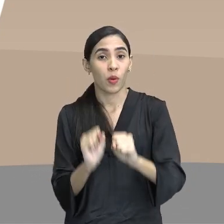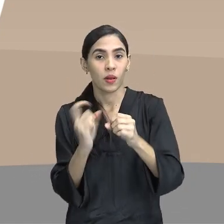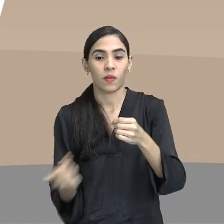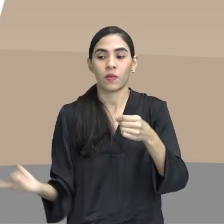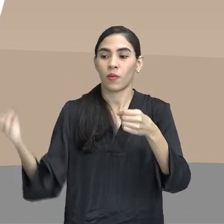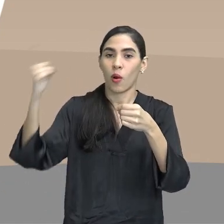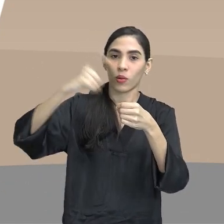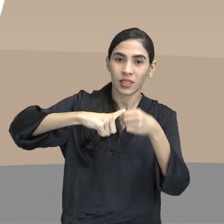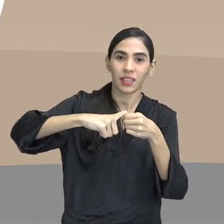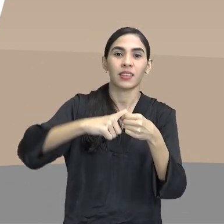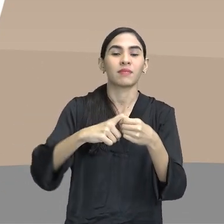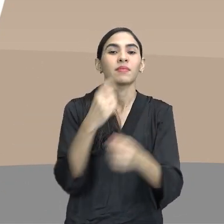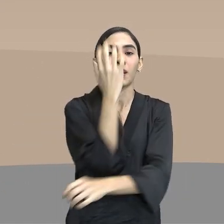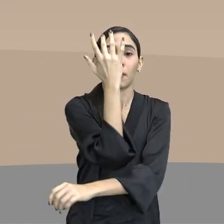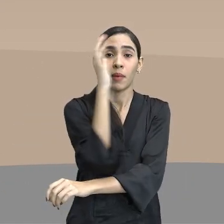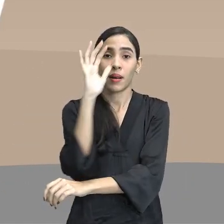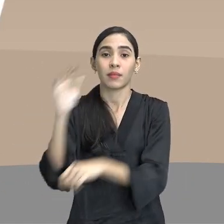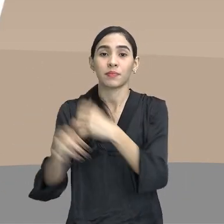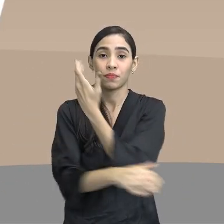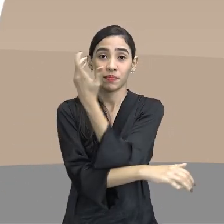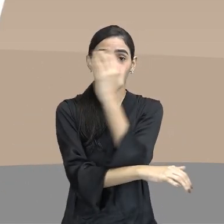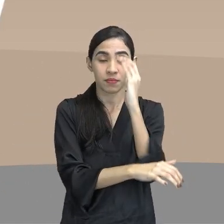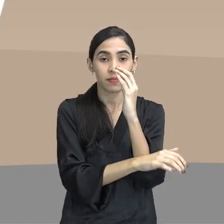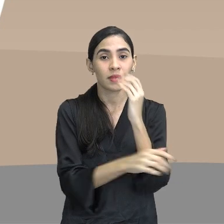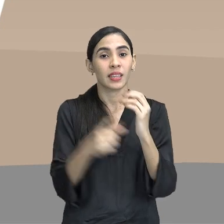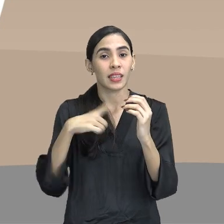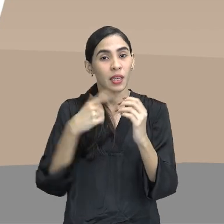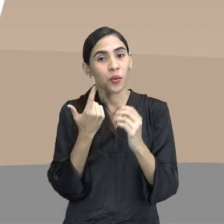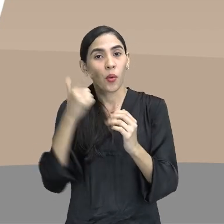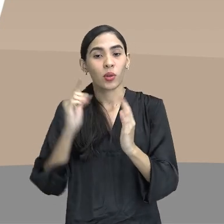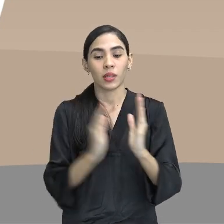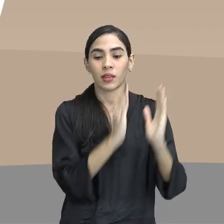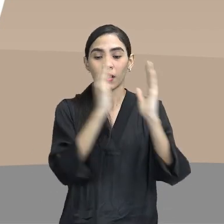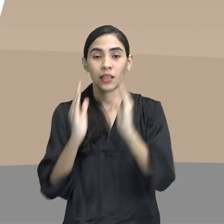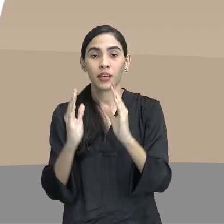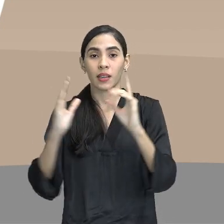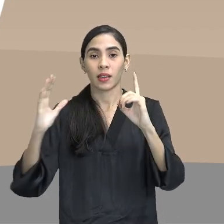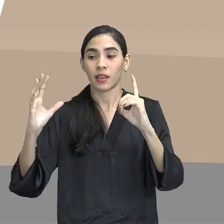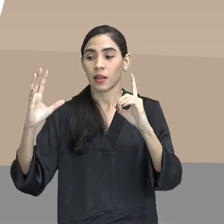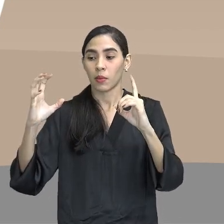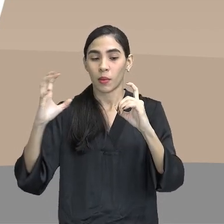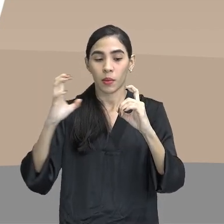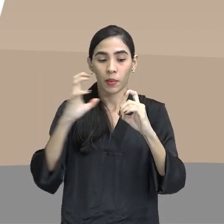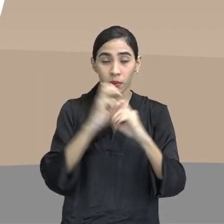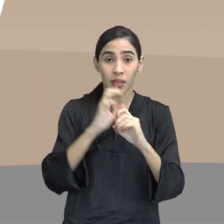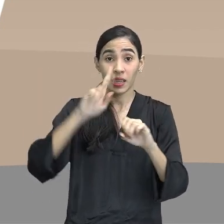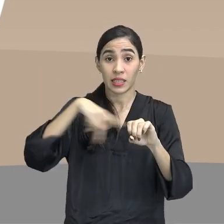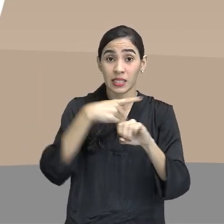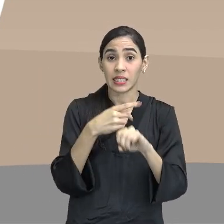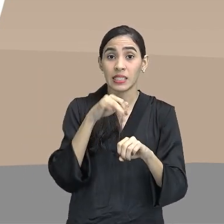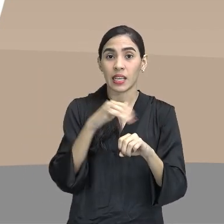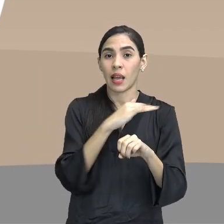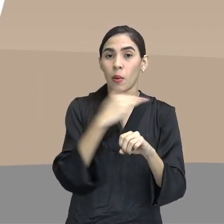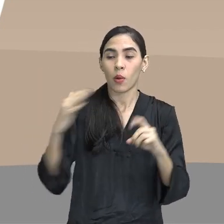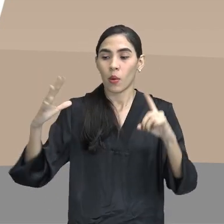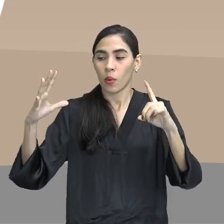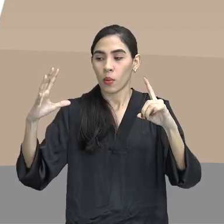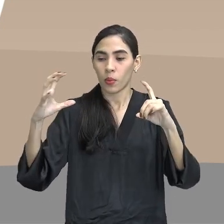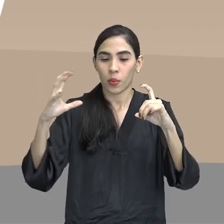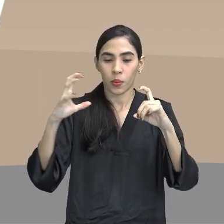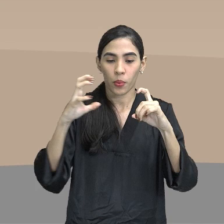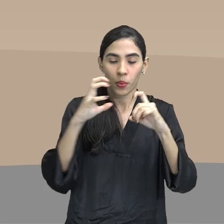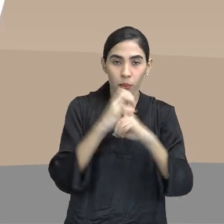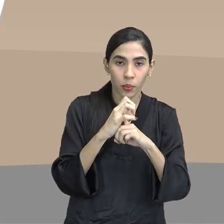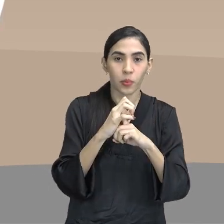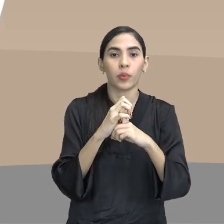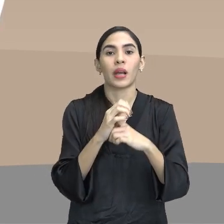para a natureza, a gente tem uma outra etapa, né, que é justamente a decomposição. E olha só, após a morte dos organismos, decompositores